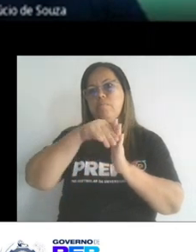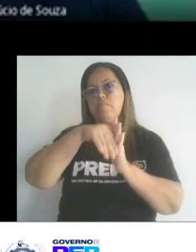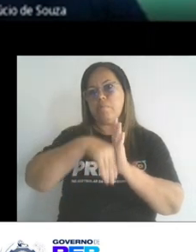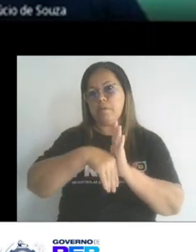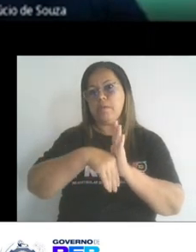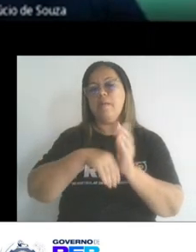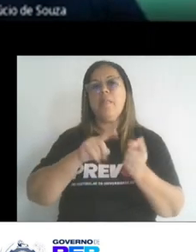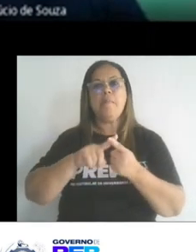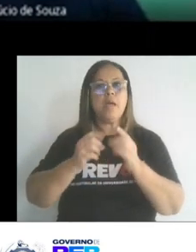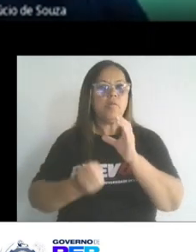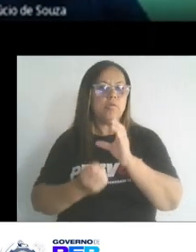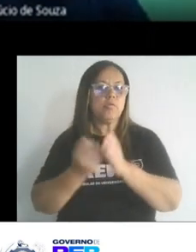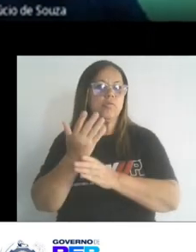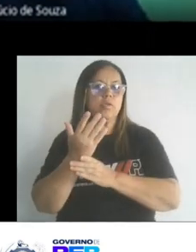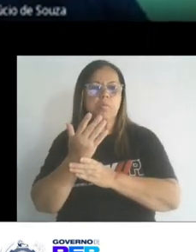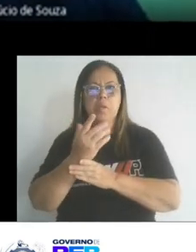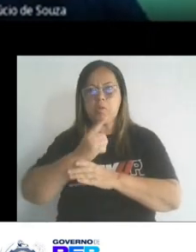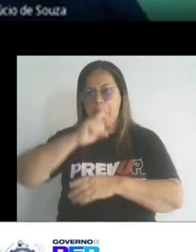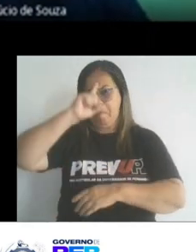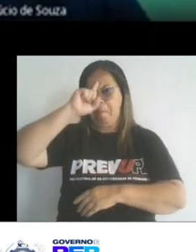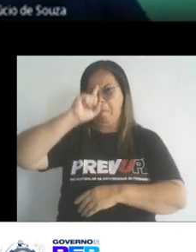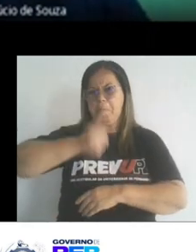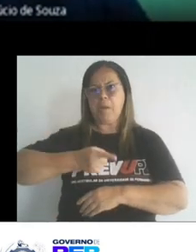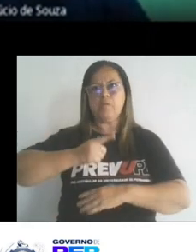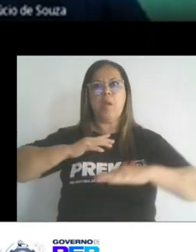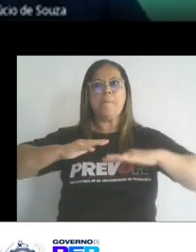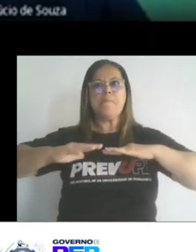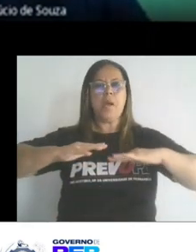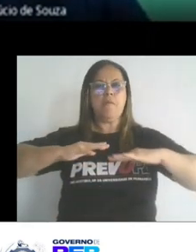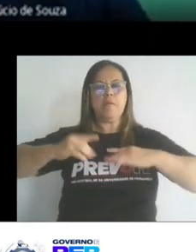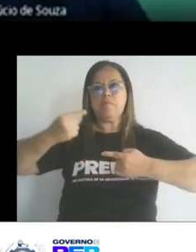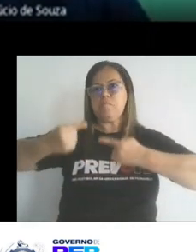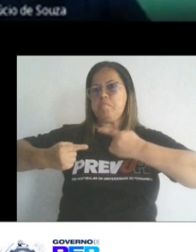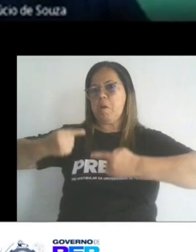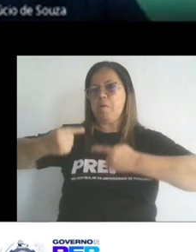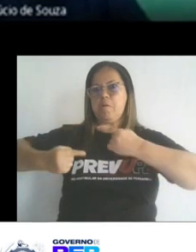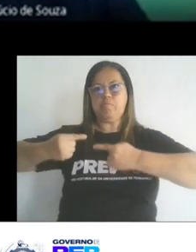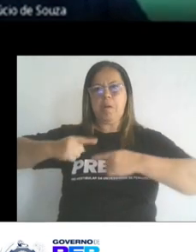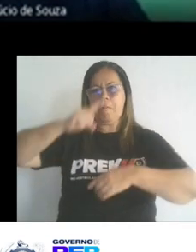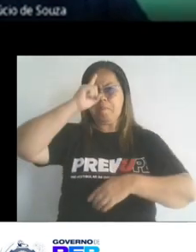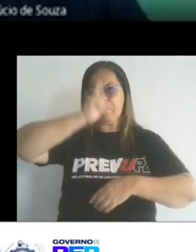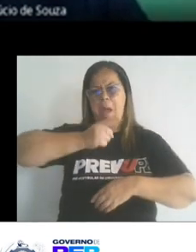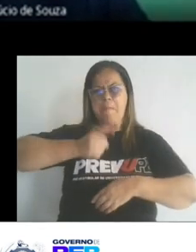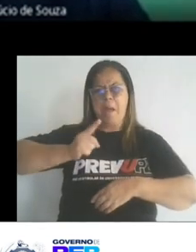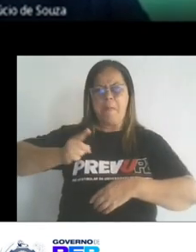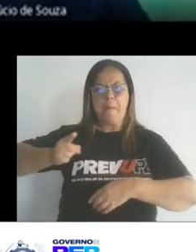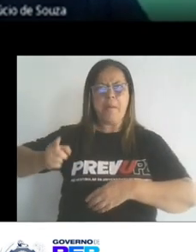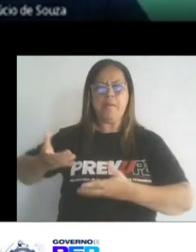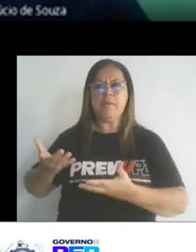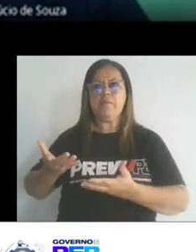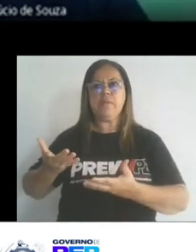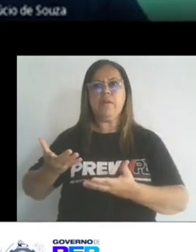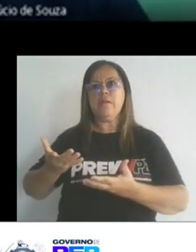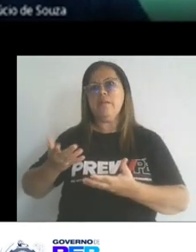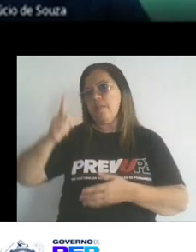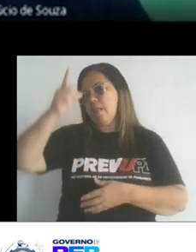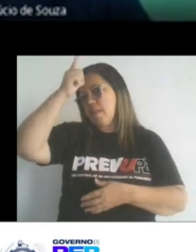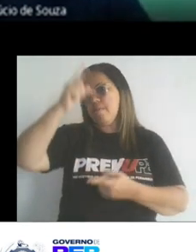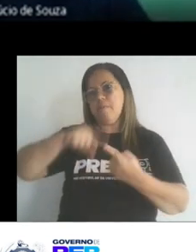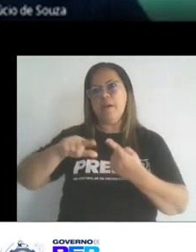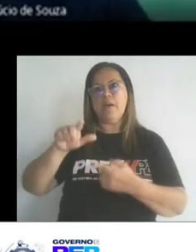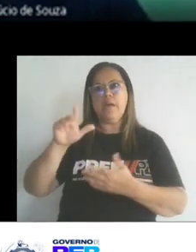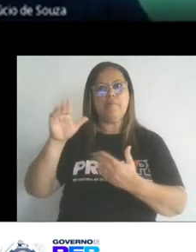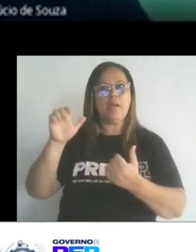do totalitarismo desses movimentos políticos totais totalitarismo na Alemanha na Espanha